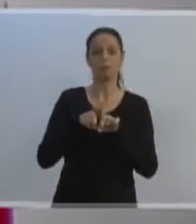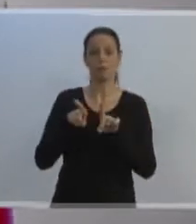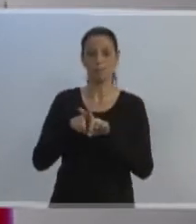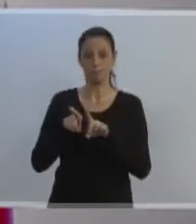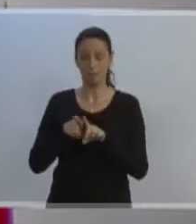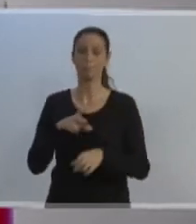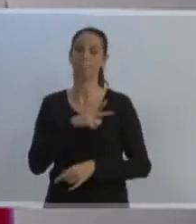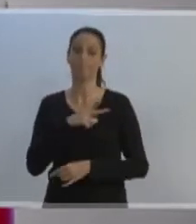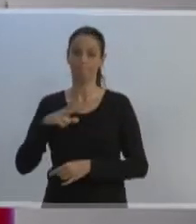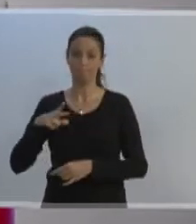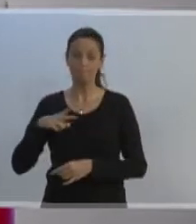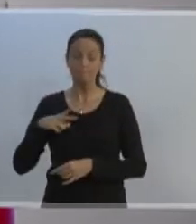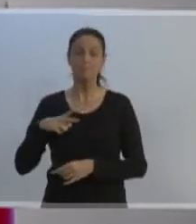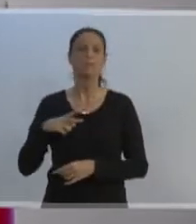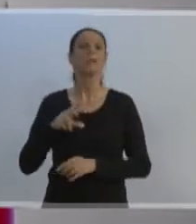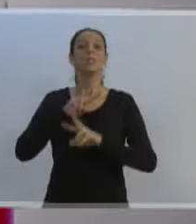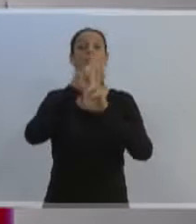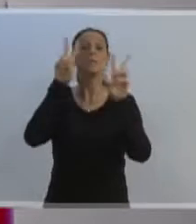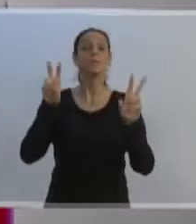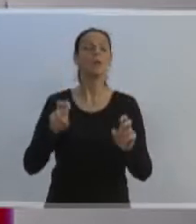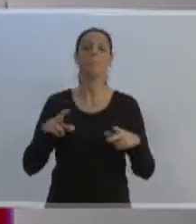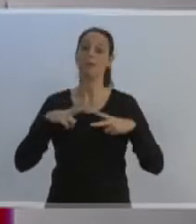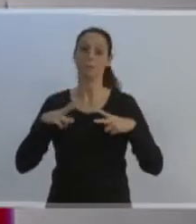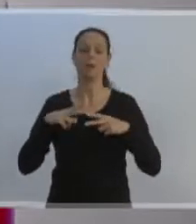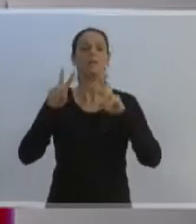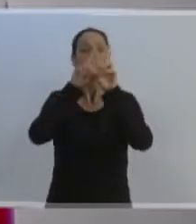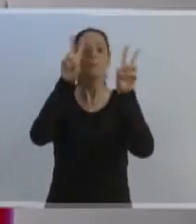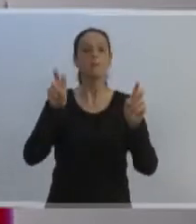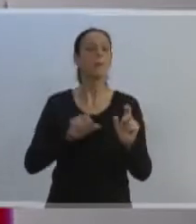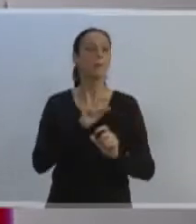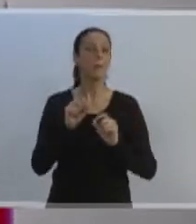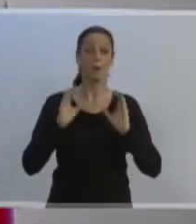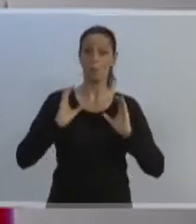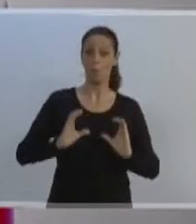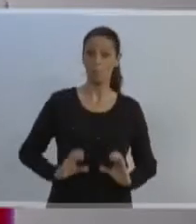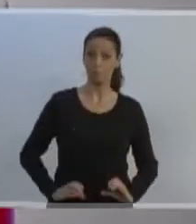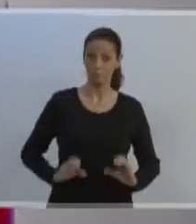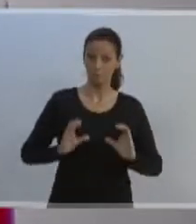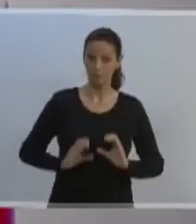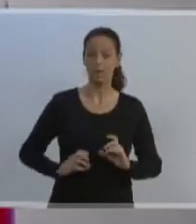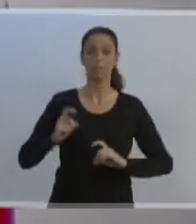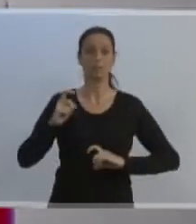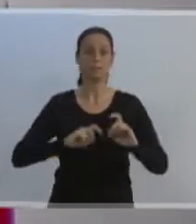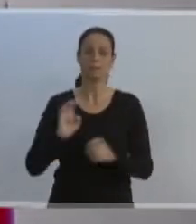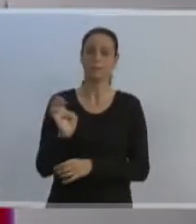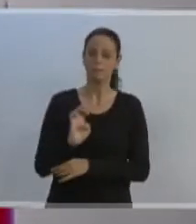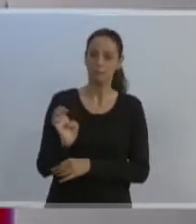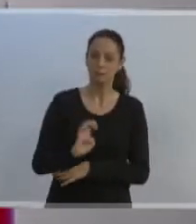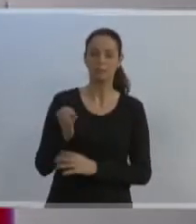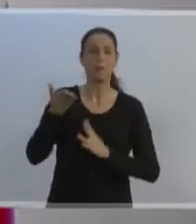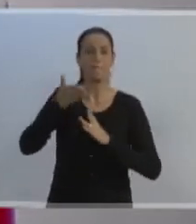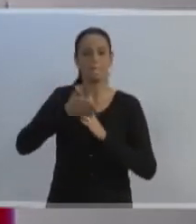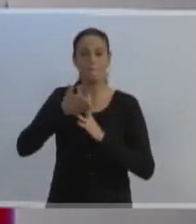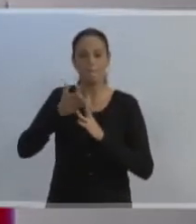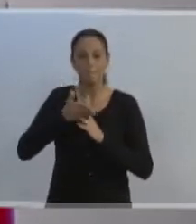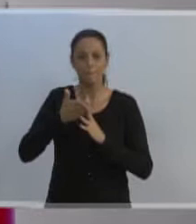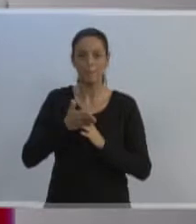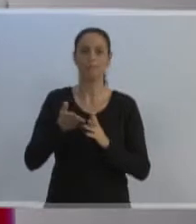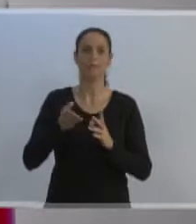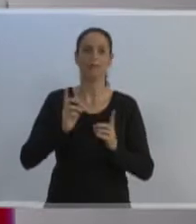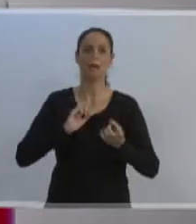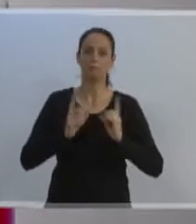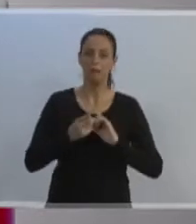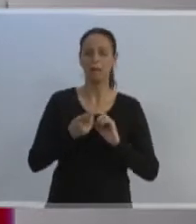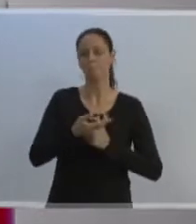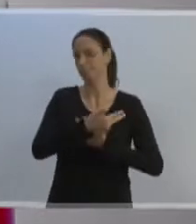das particulares, sobre temas relacionados aos comportamentos sexuais, homossexualismo, bissexualismo,